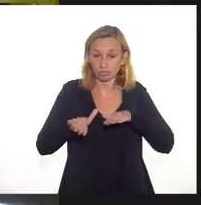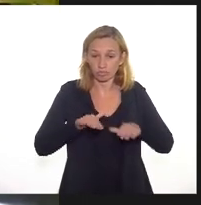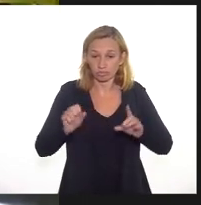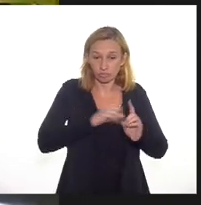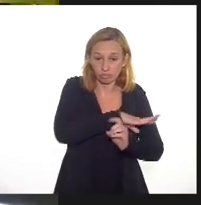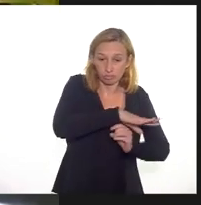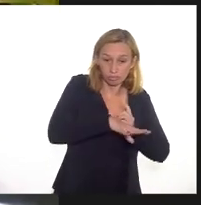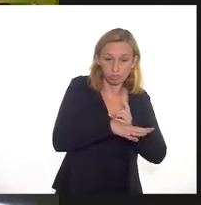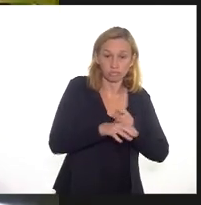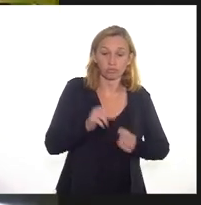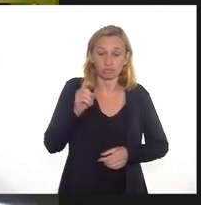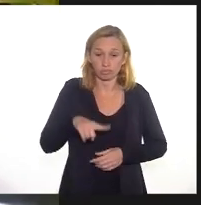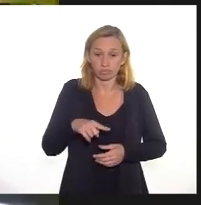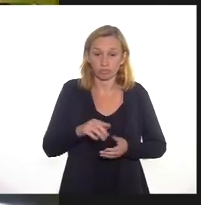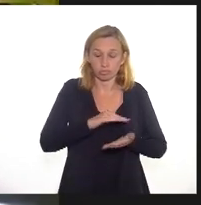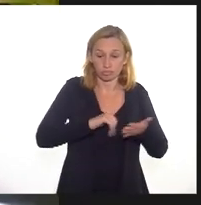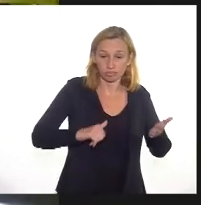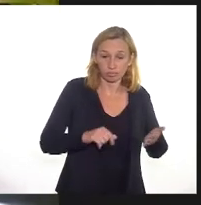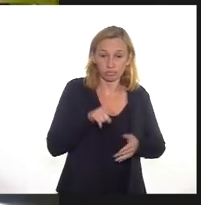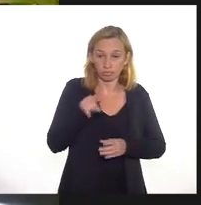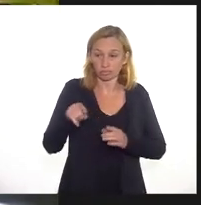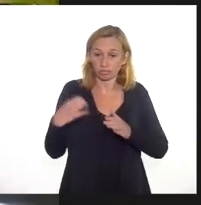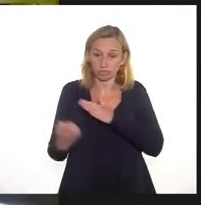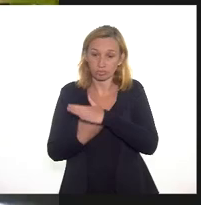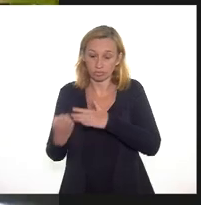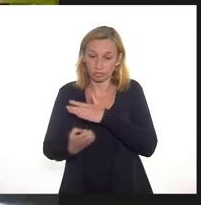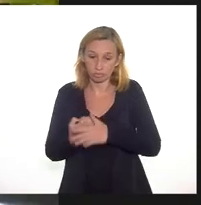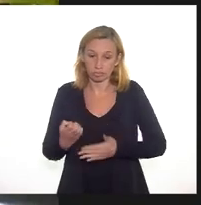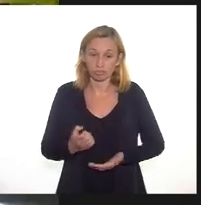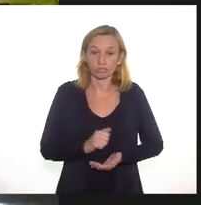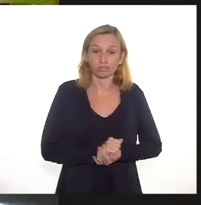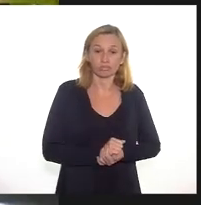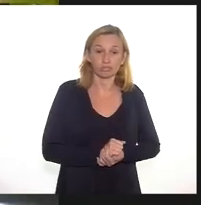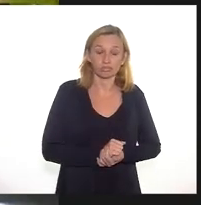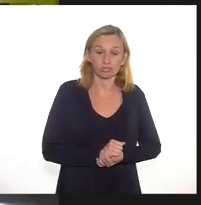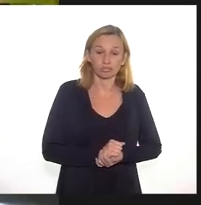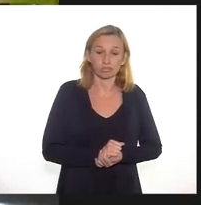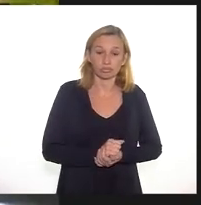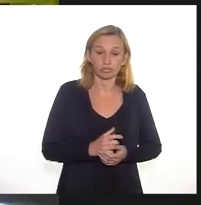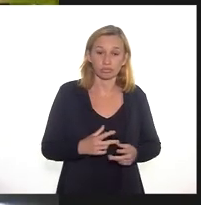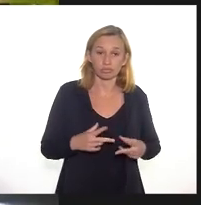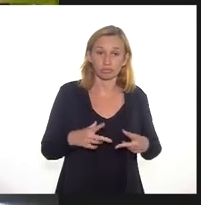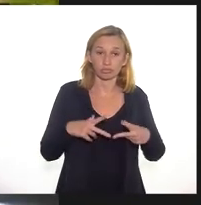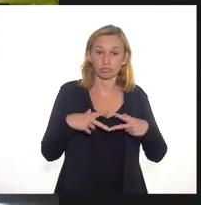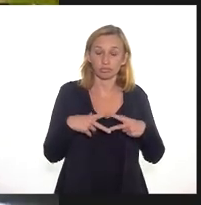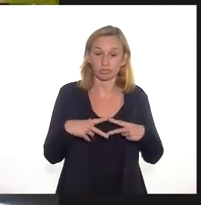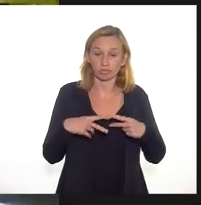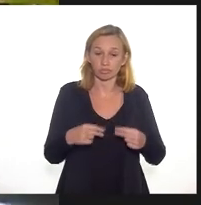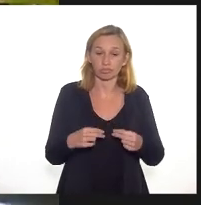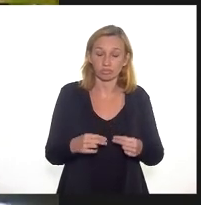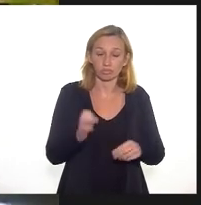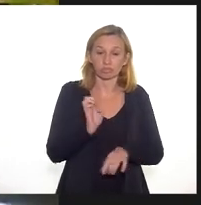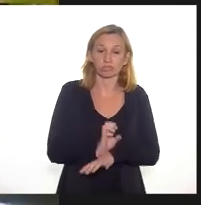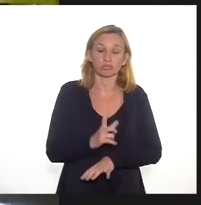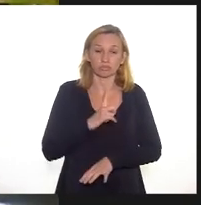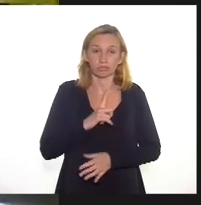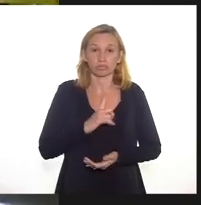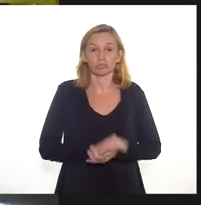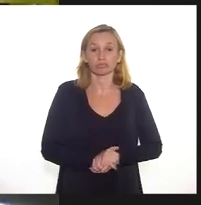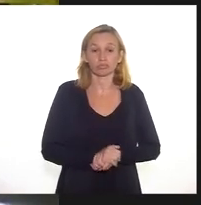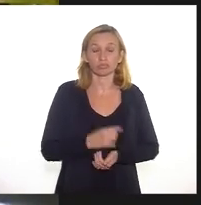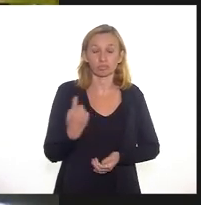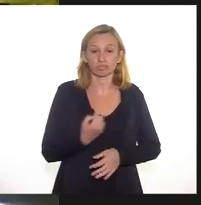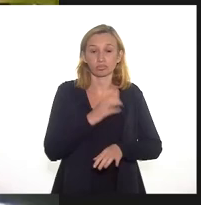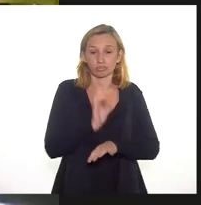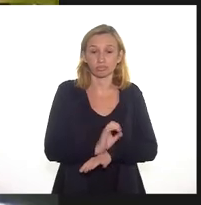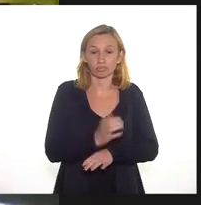é retirado quando essas empresas aportam os bens que hoje o nosso Estado tem. Então, nosso